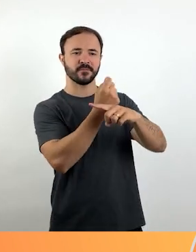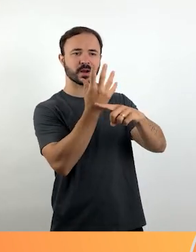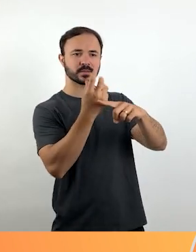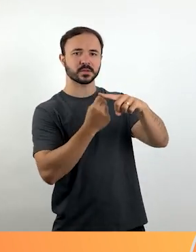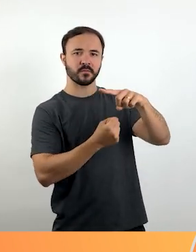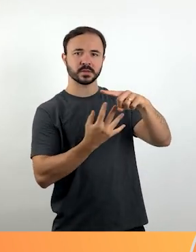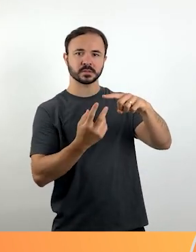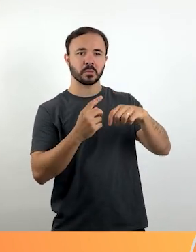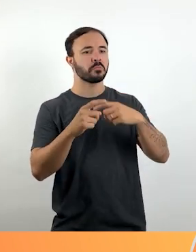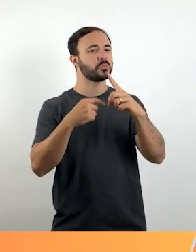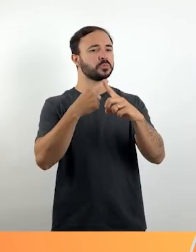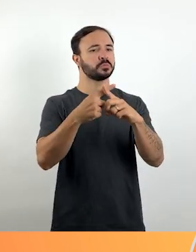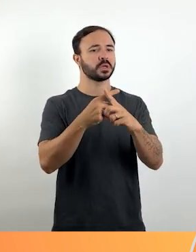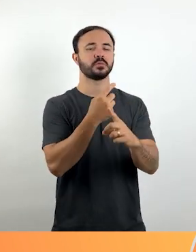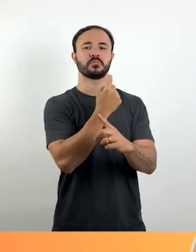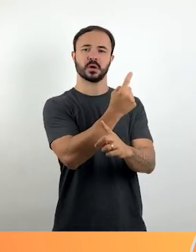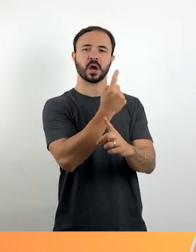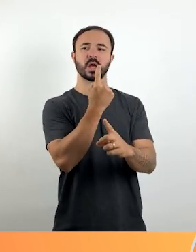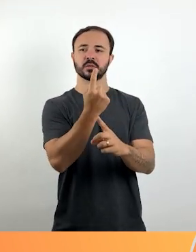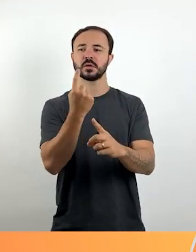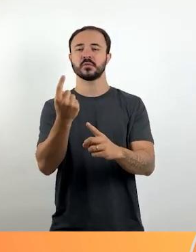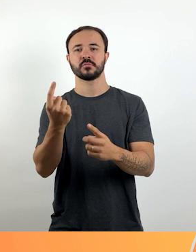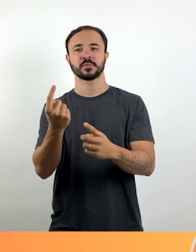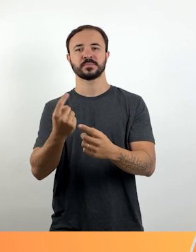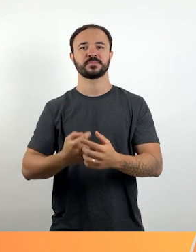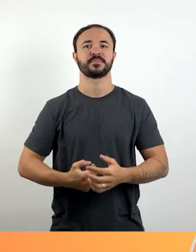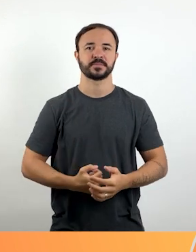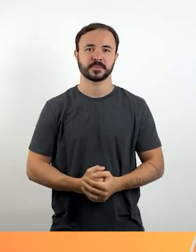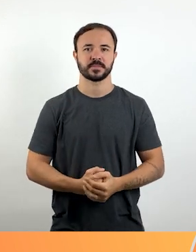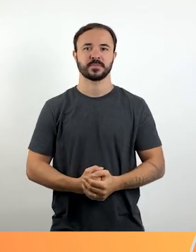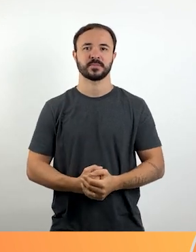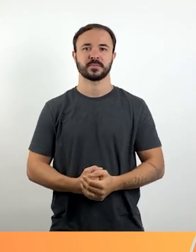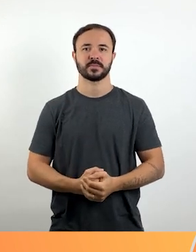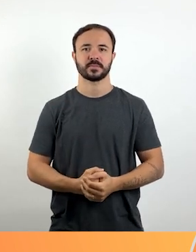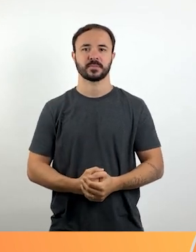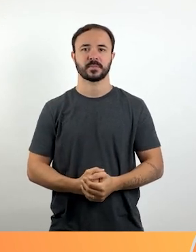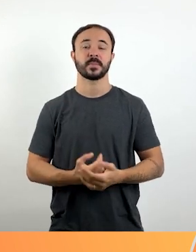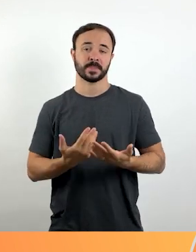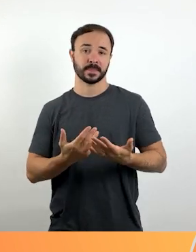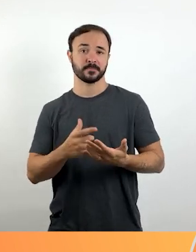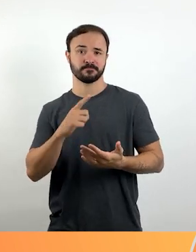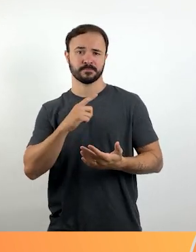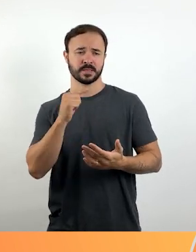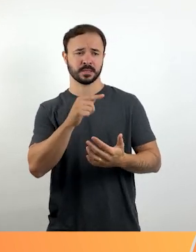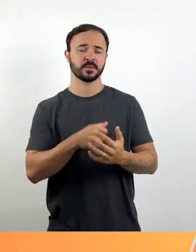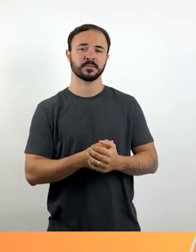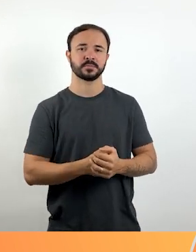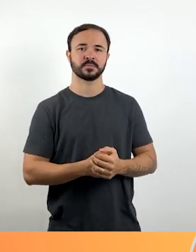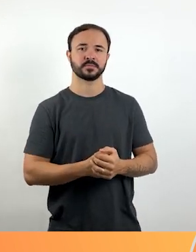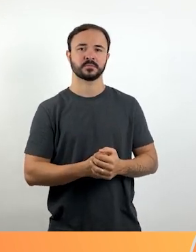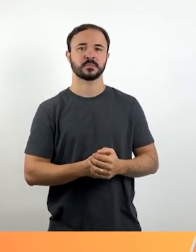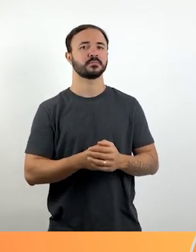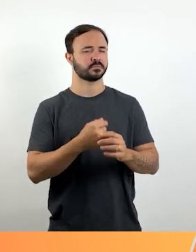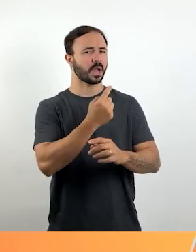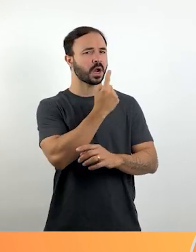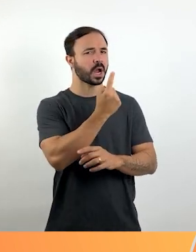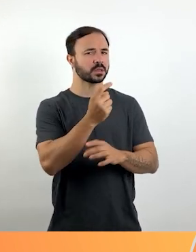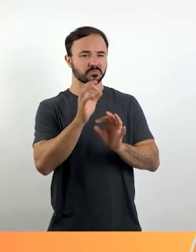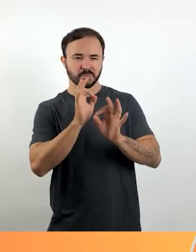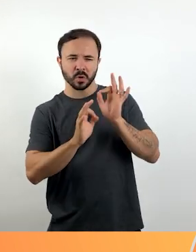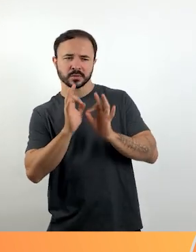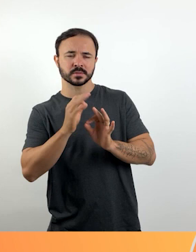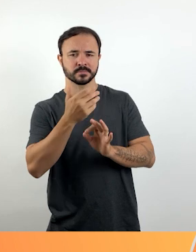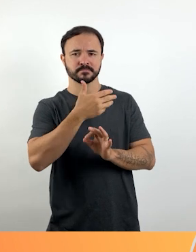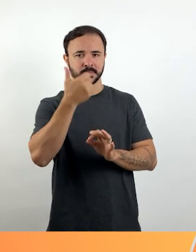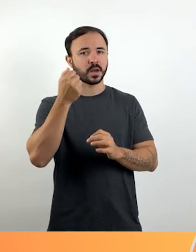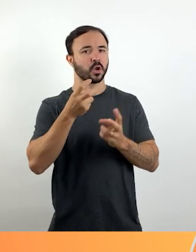aqui membro a membro. Então, eu tenho que AB, vou multiplicar o membro por membro para ficar melhor a organização.